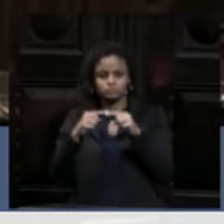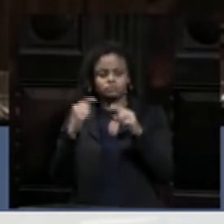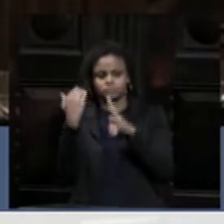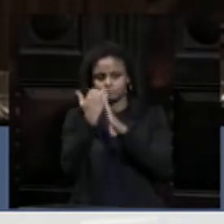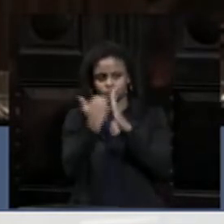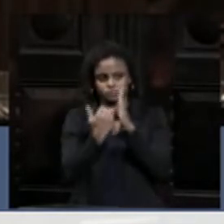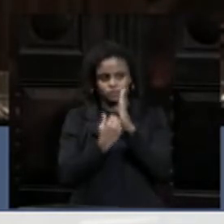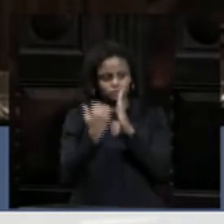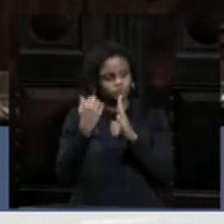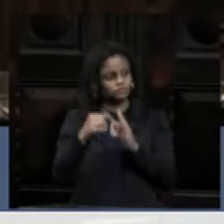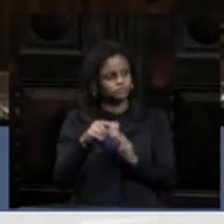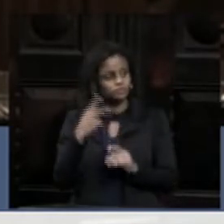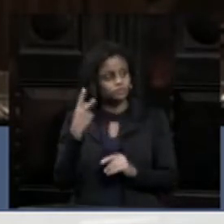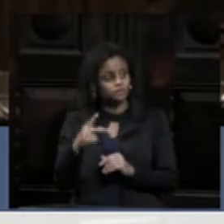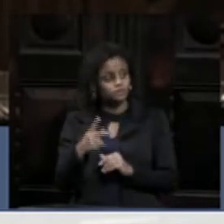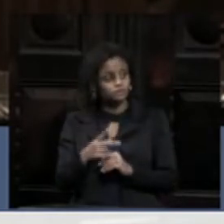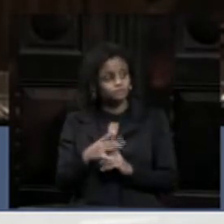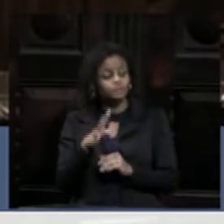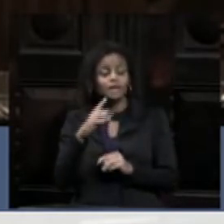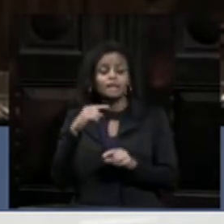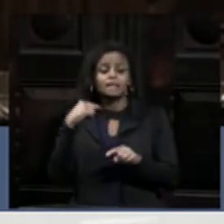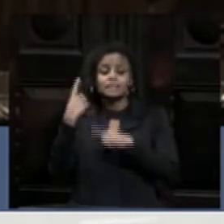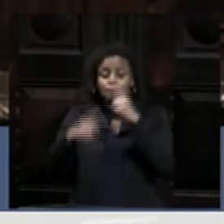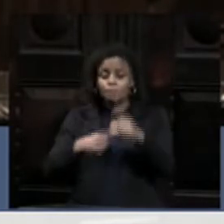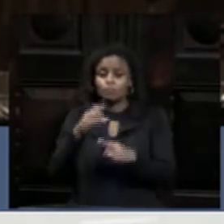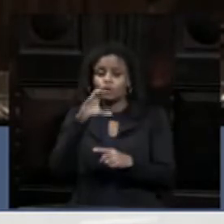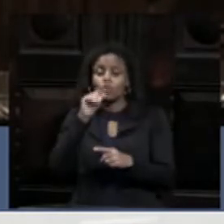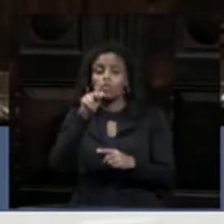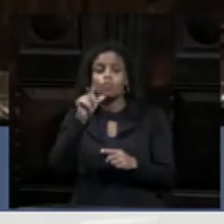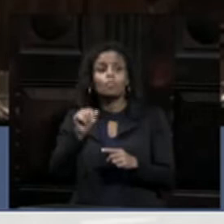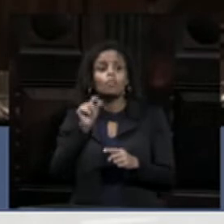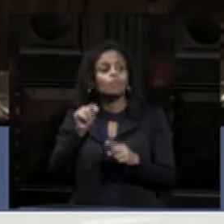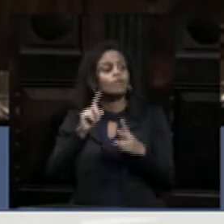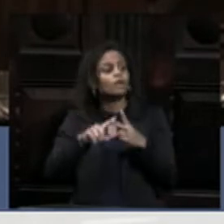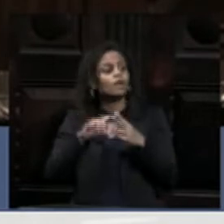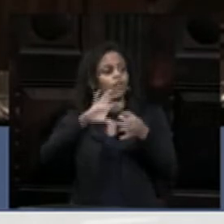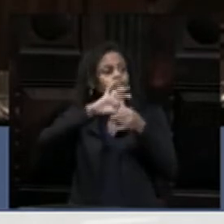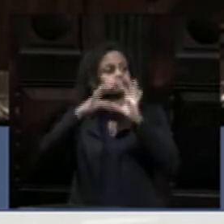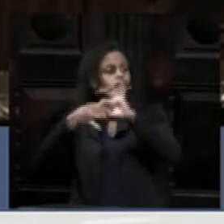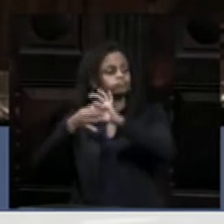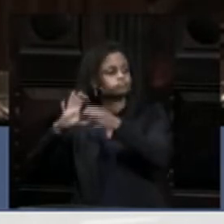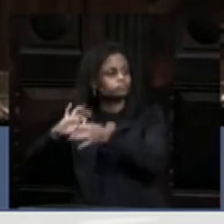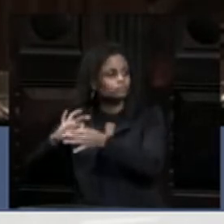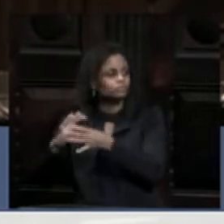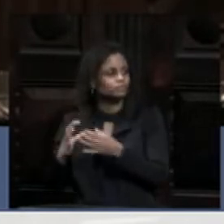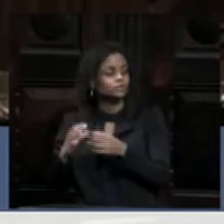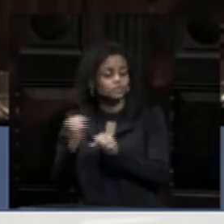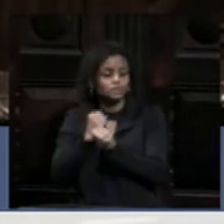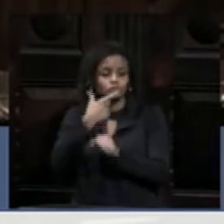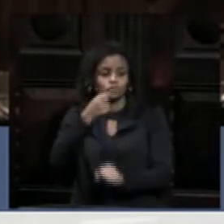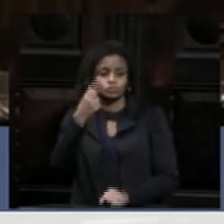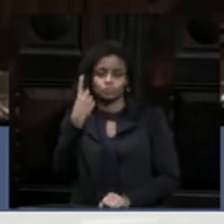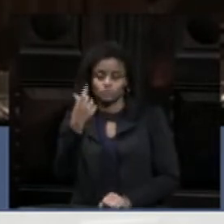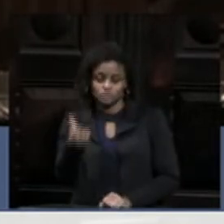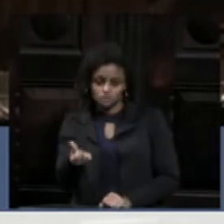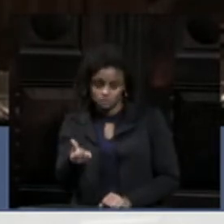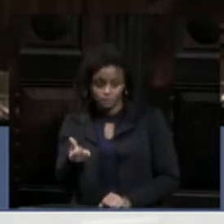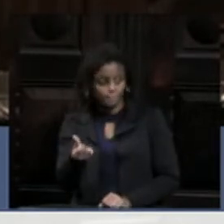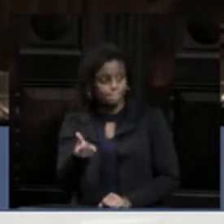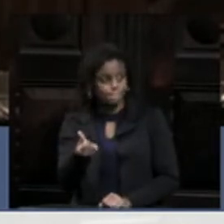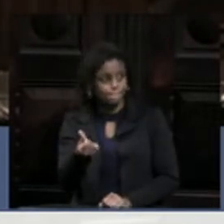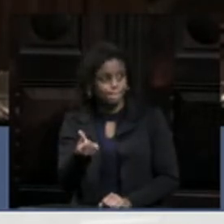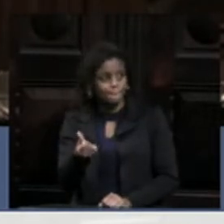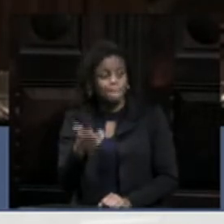Olimpíadas. Mais uma oportunidade para apresentar projeto nesse sentido, em 2016. Se apresenta agora, no